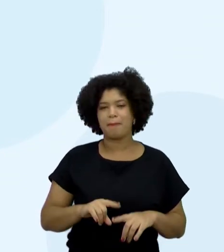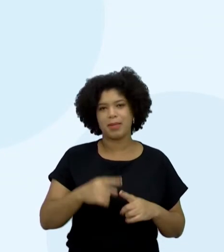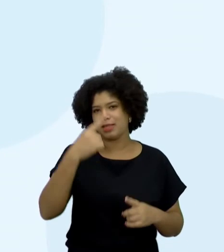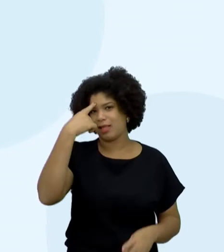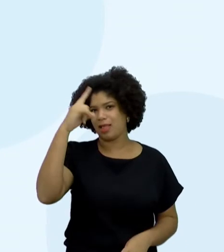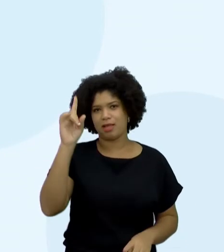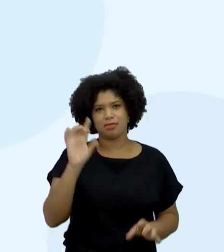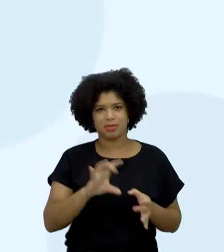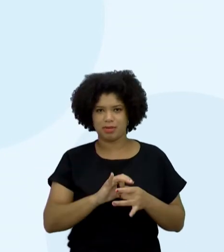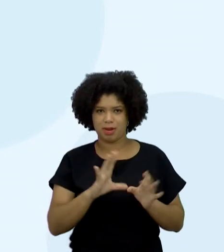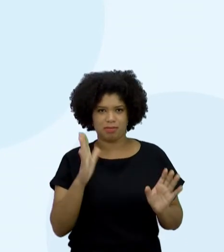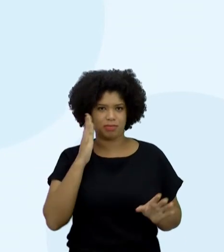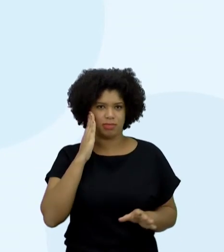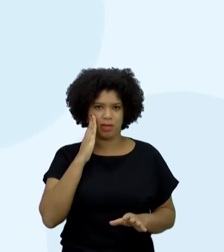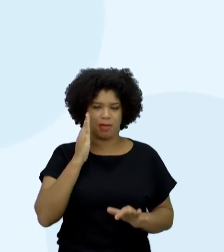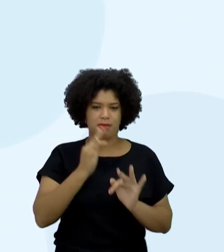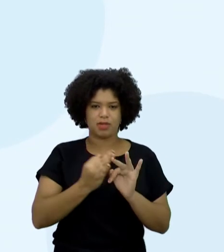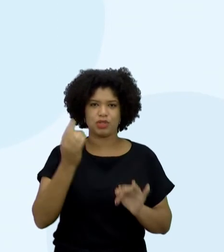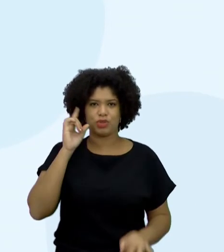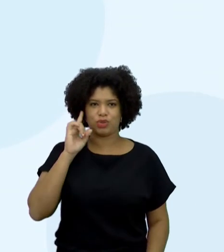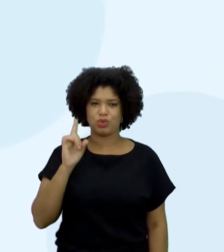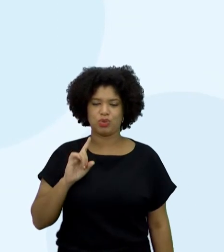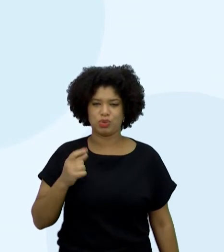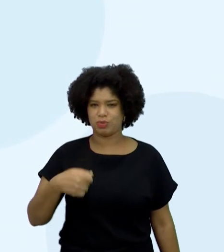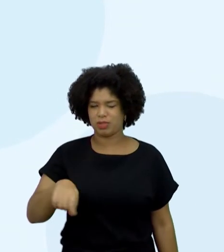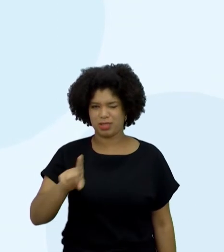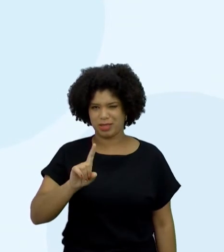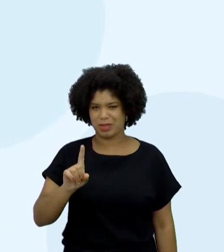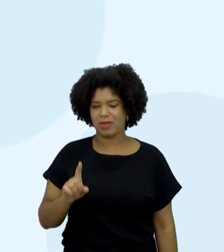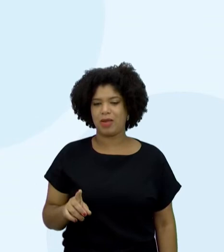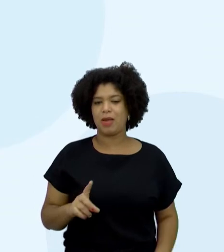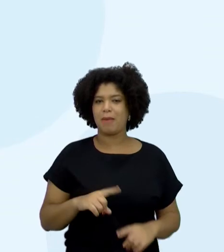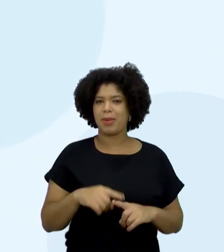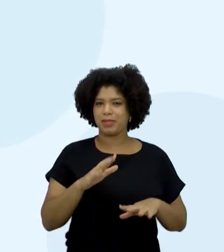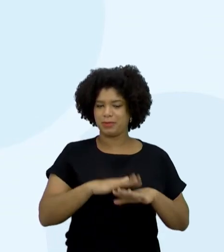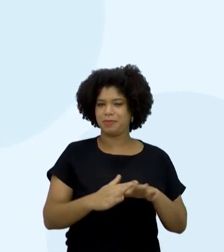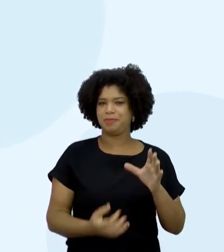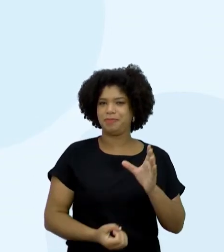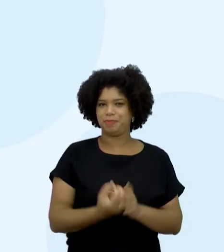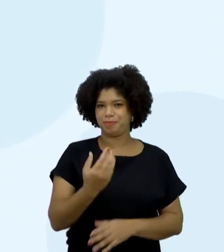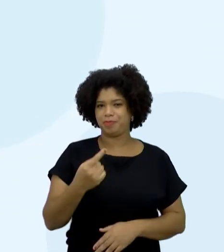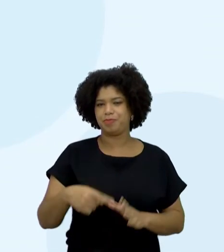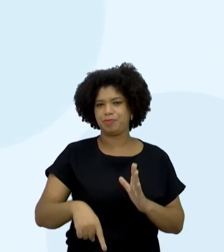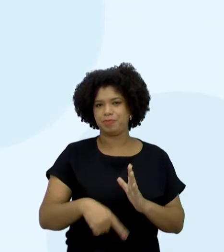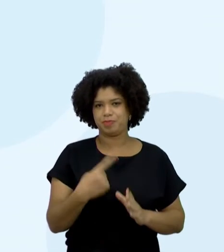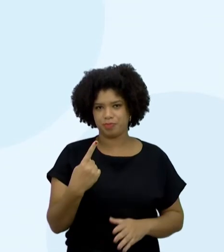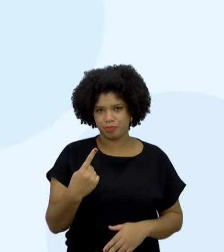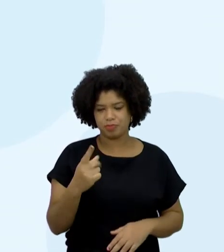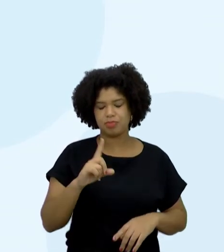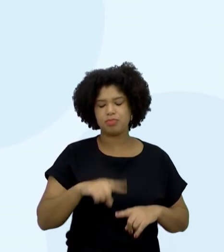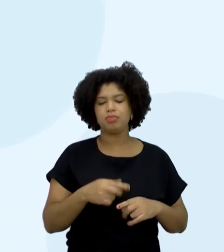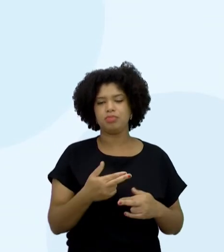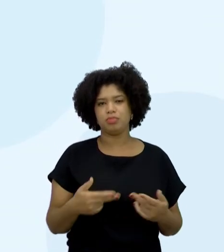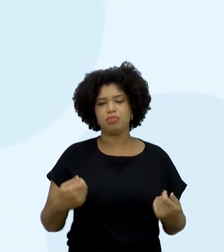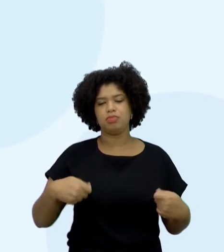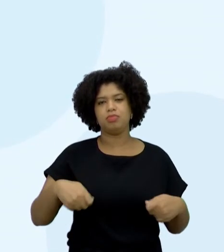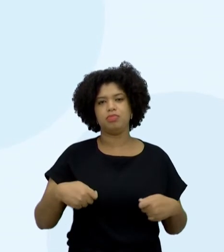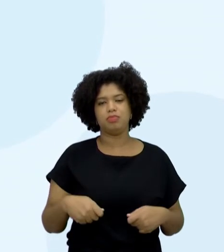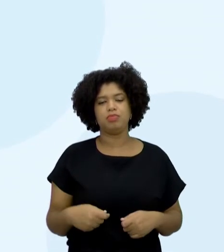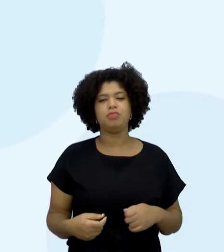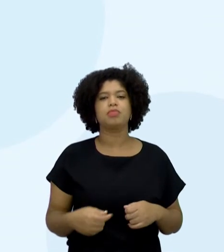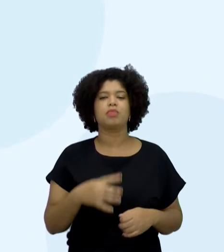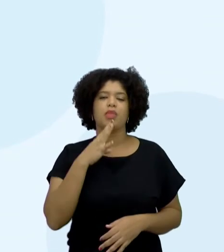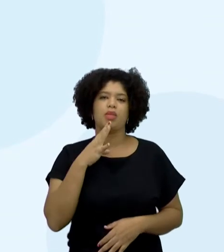não precisa de muito conhecimento técnico. Agora, a montagem e o protótipo precisa de um pouquinho mais de conhecimento técnico, é aí que a gente tem que